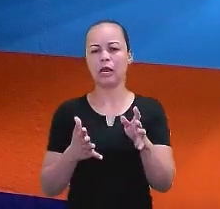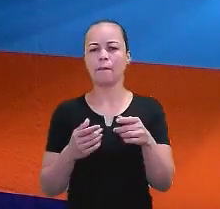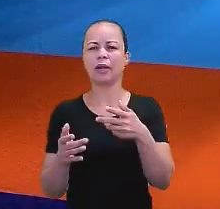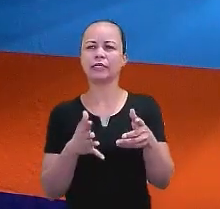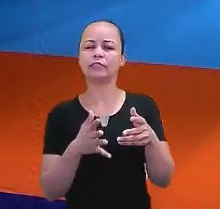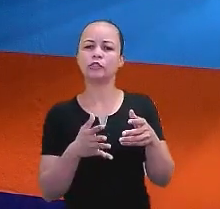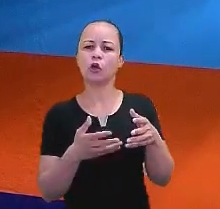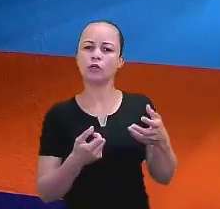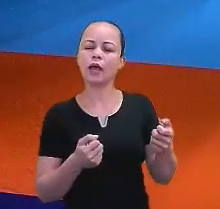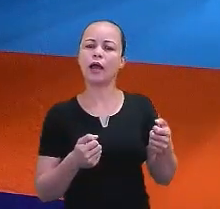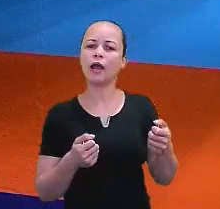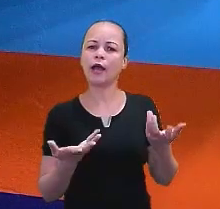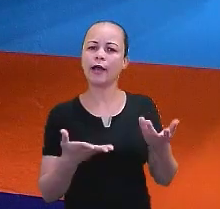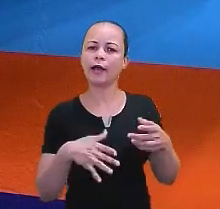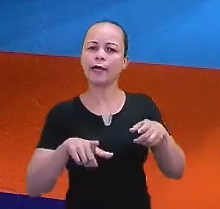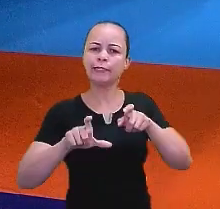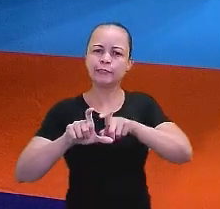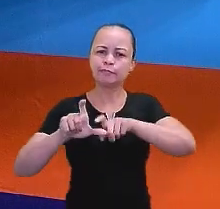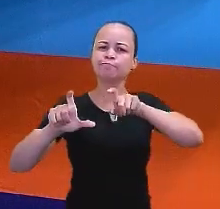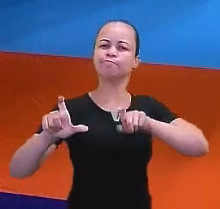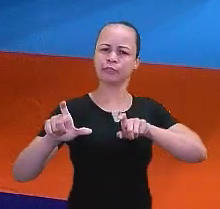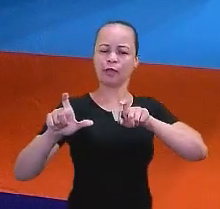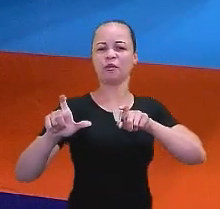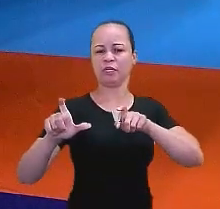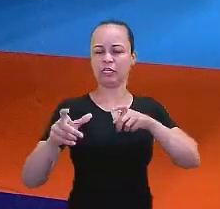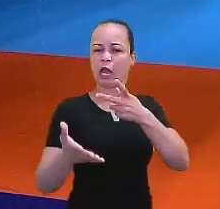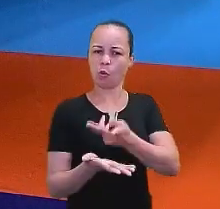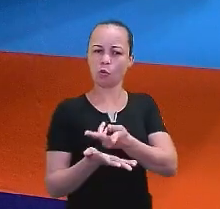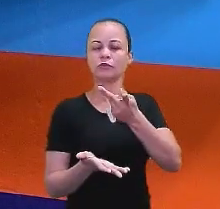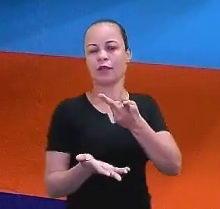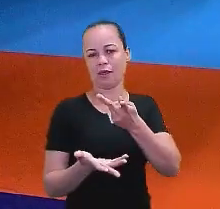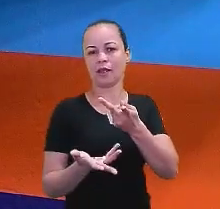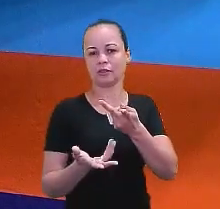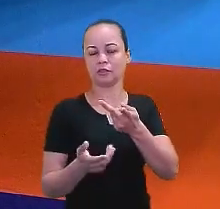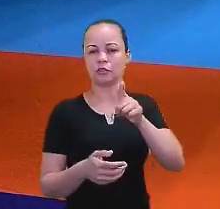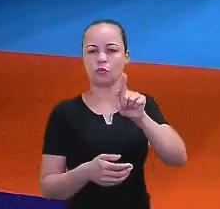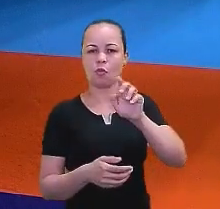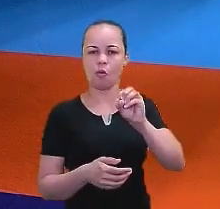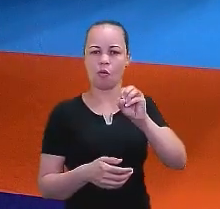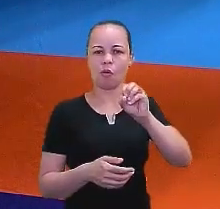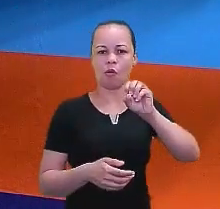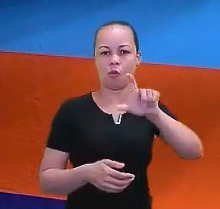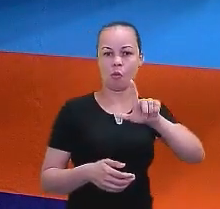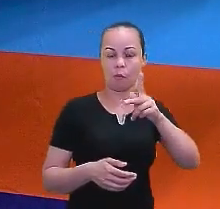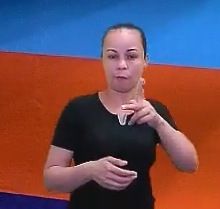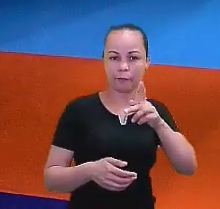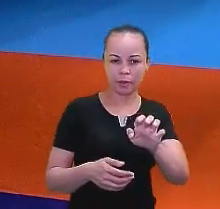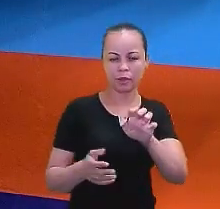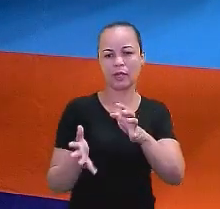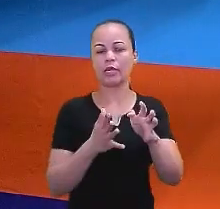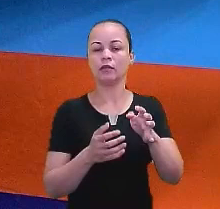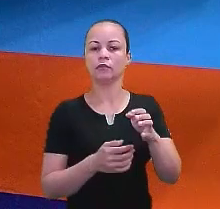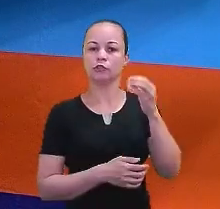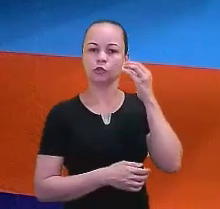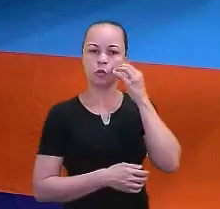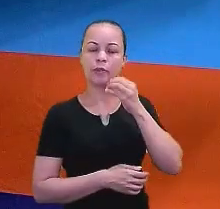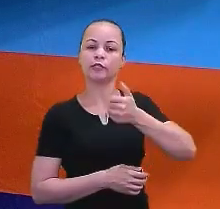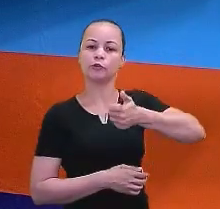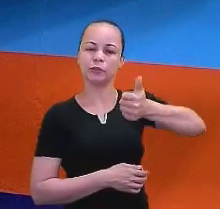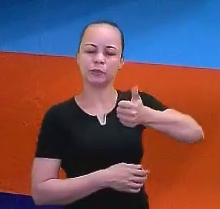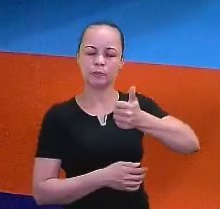ou para se tornar independente, acontece o golpe, né? Dom Dom Pedro I vai lá proclamar